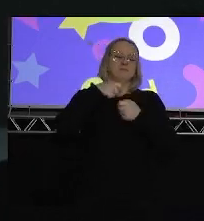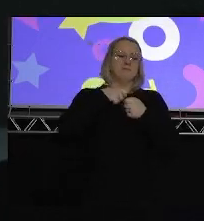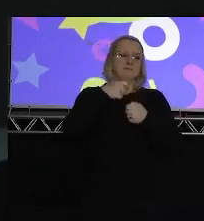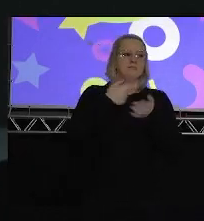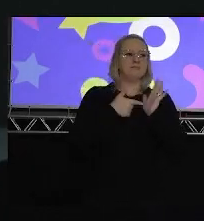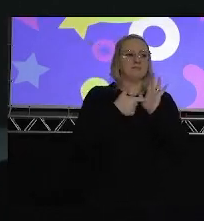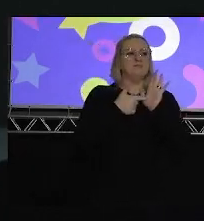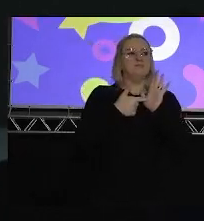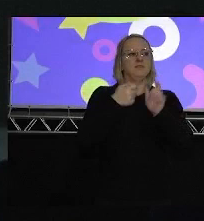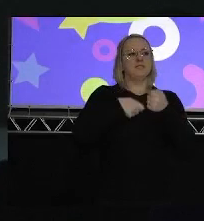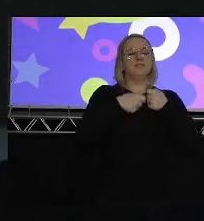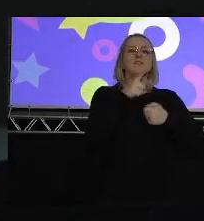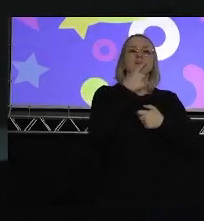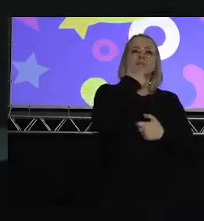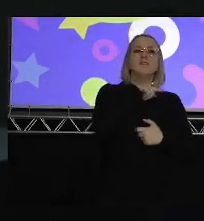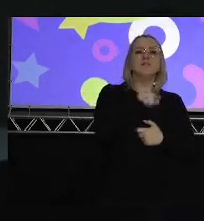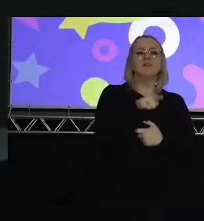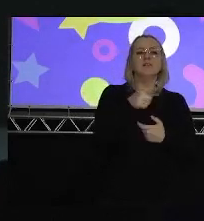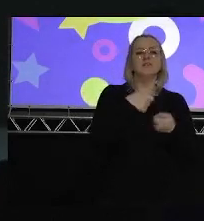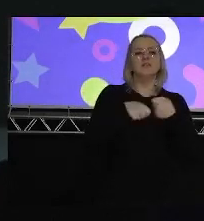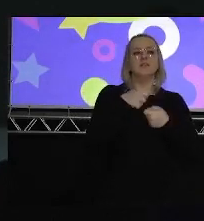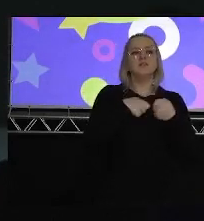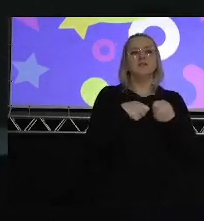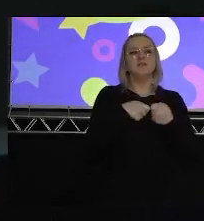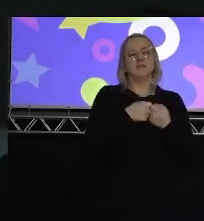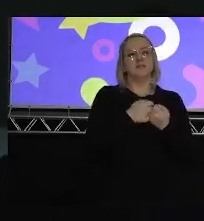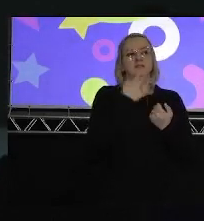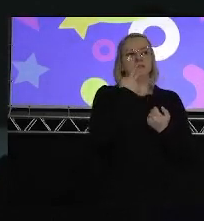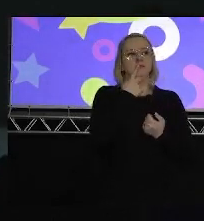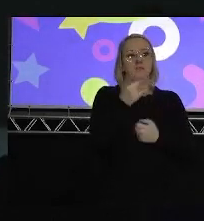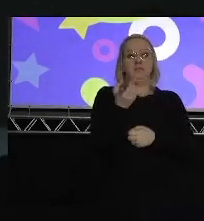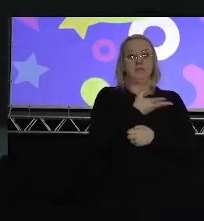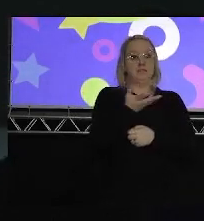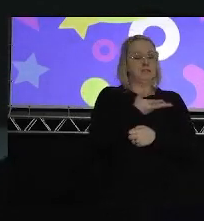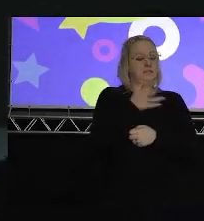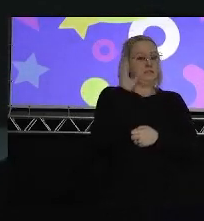ali, o que você acha que o diretor financeiro falou para ele? Vamos escalar isso aí rápido.